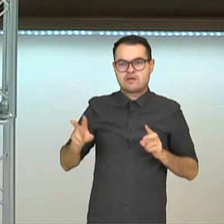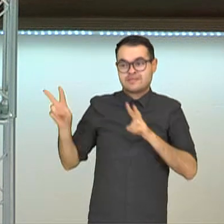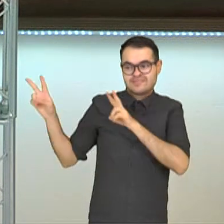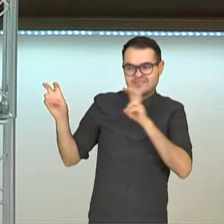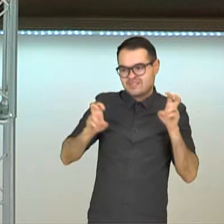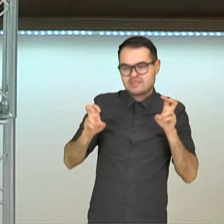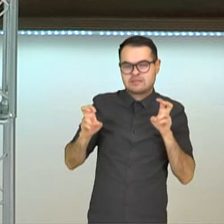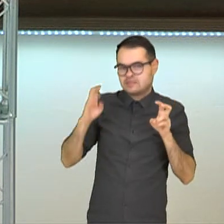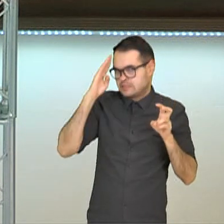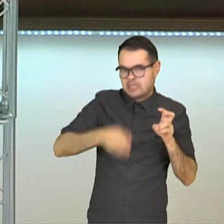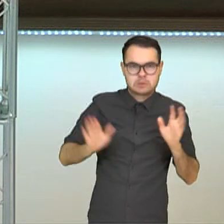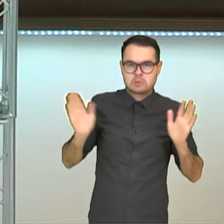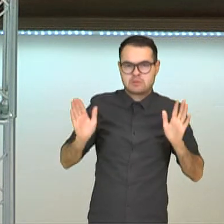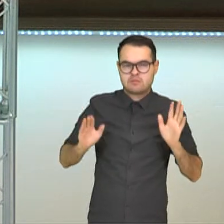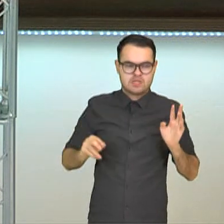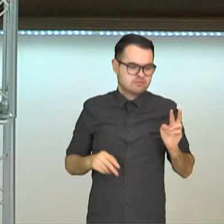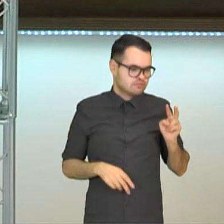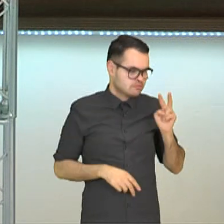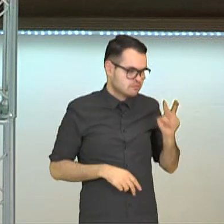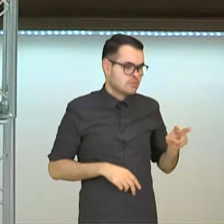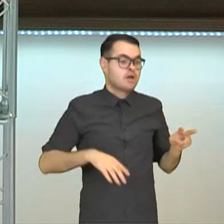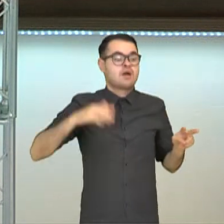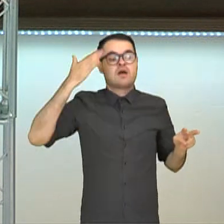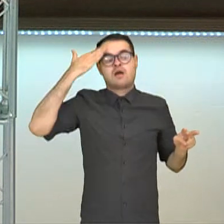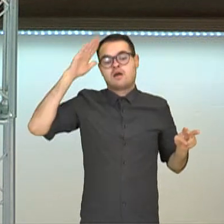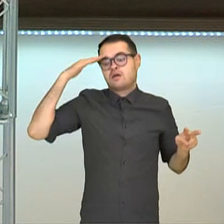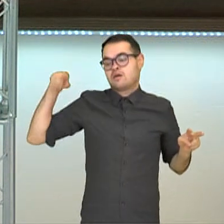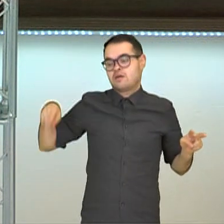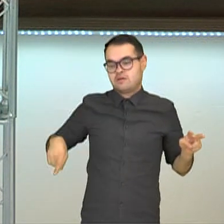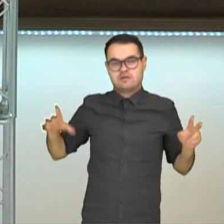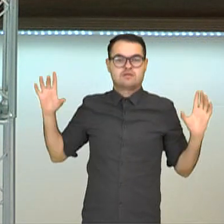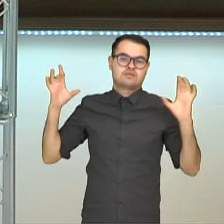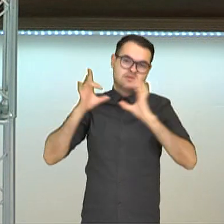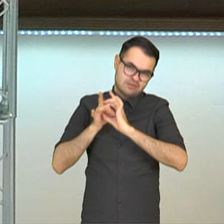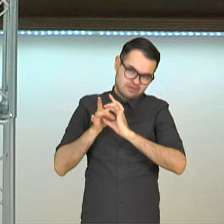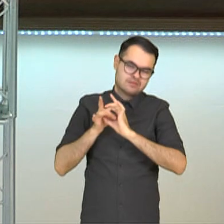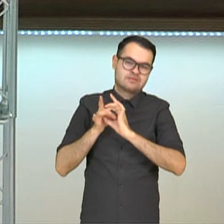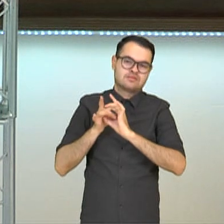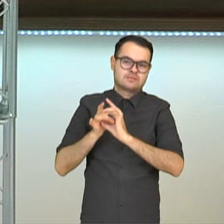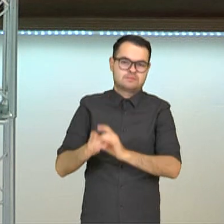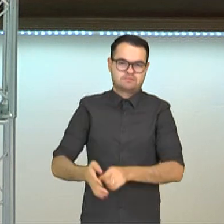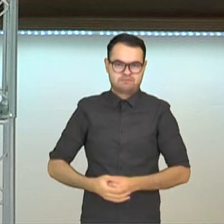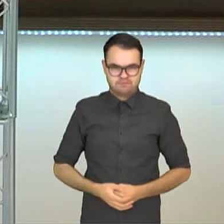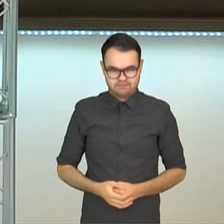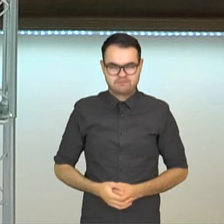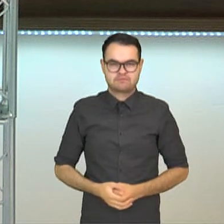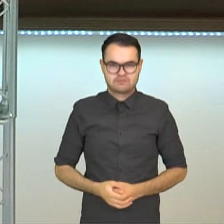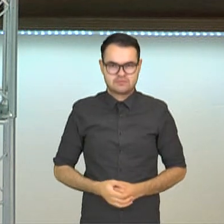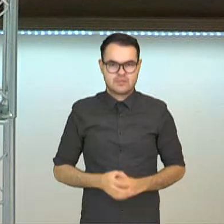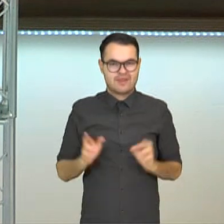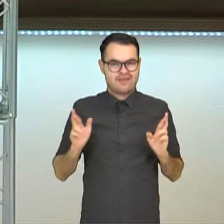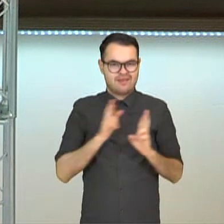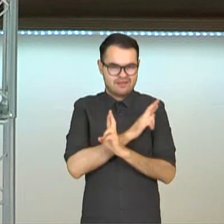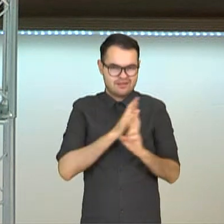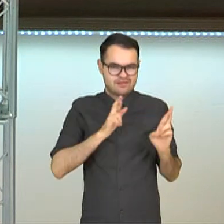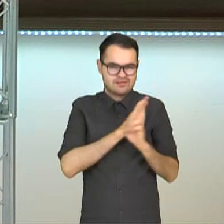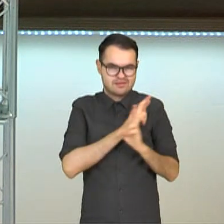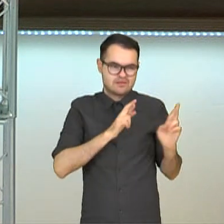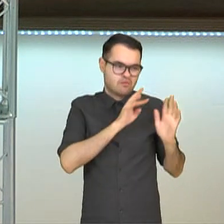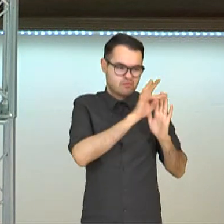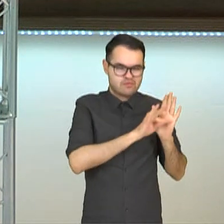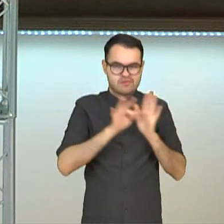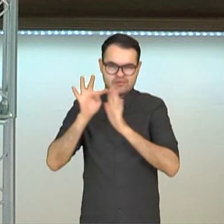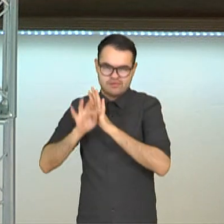mas todos que batem os olhos nessa primeira estrofe já sabem de qual poema ela está falando, qual a relação entre os